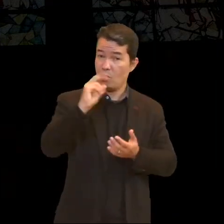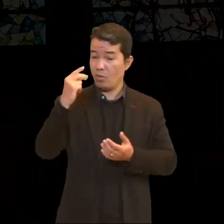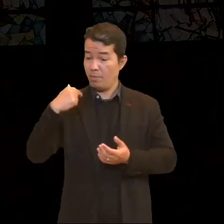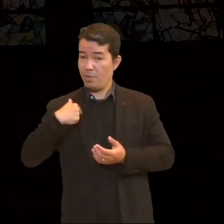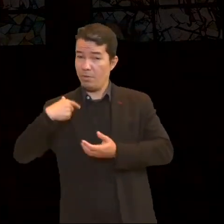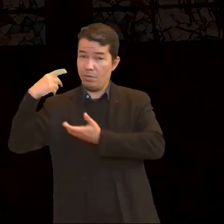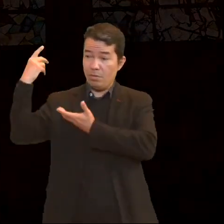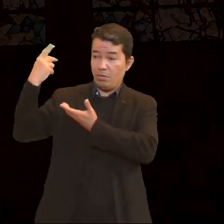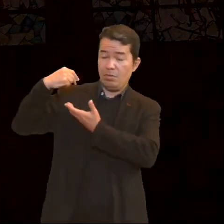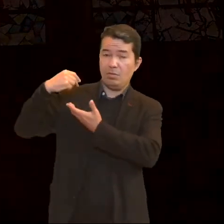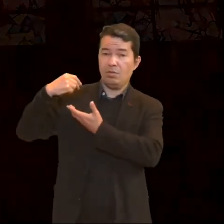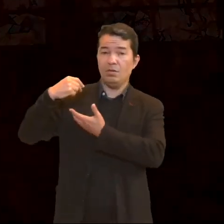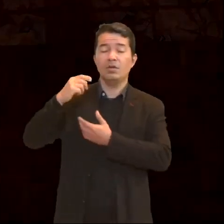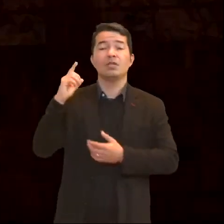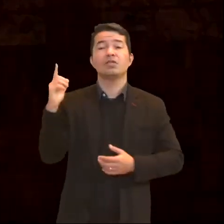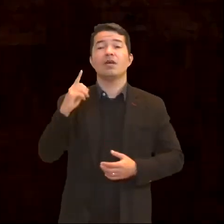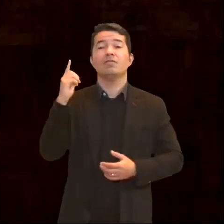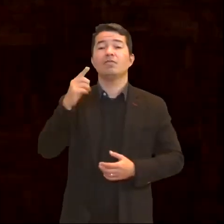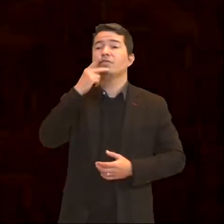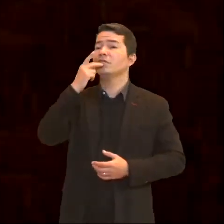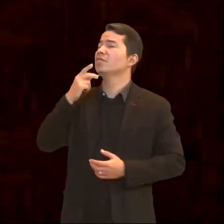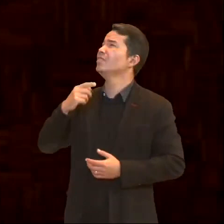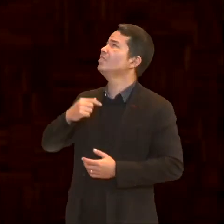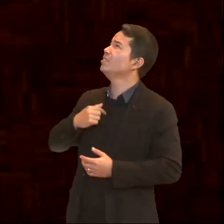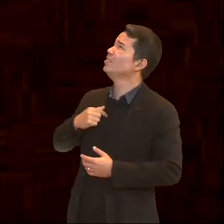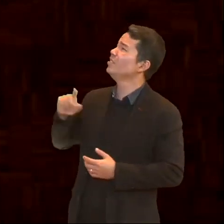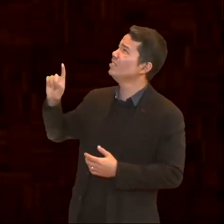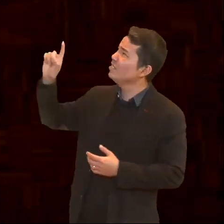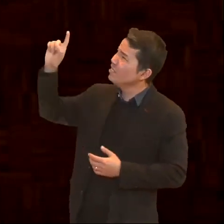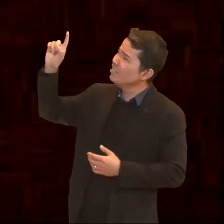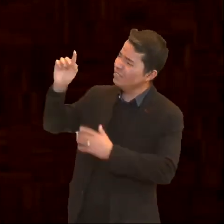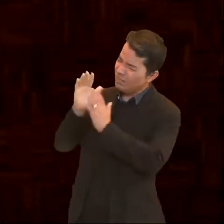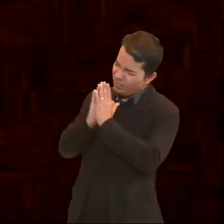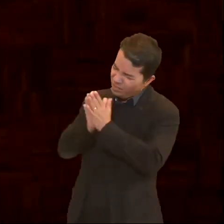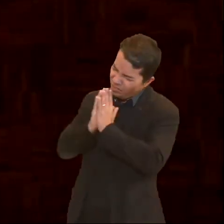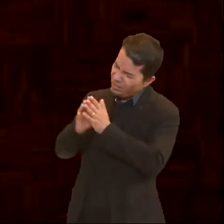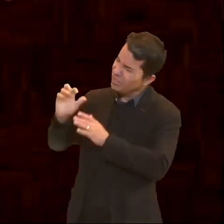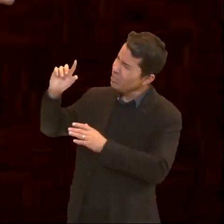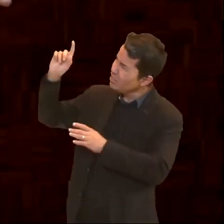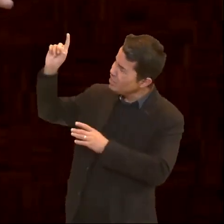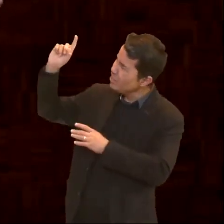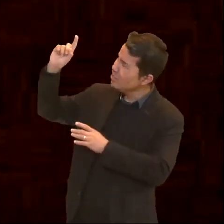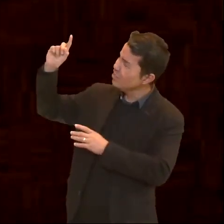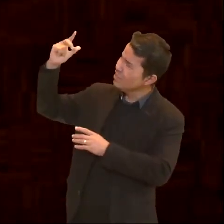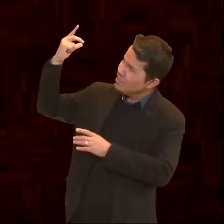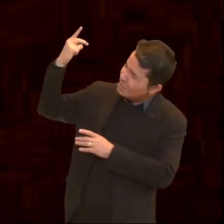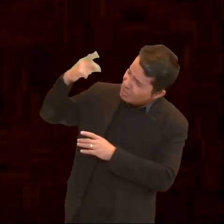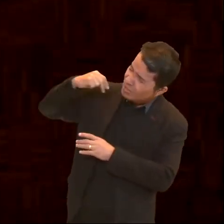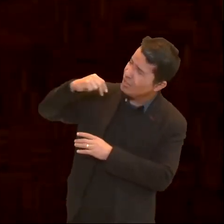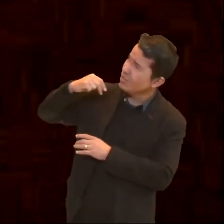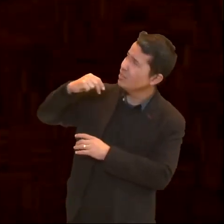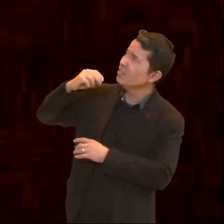Então, o Senhor está dizendo, olha, tem graça e misericórdia, mas tem disciplina de Pai.